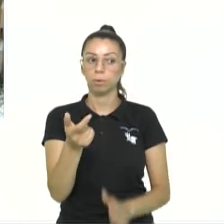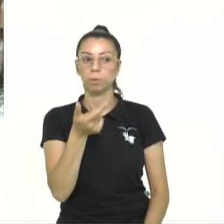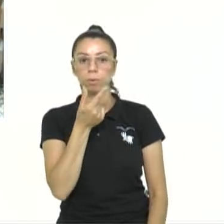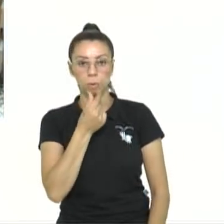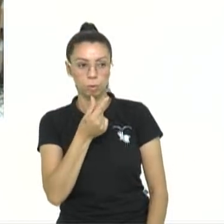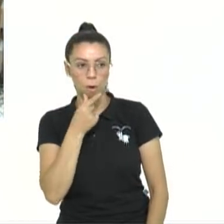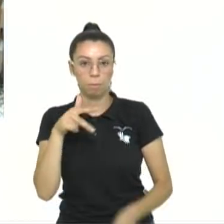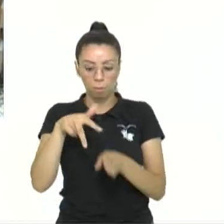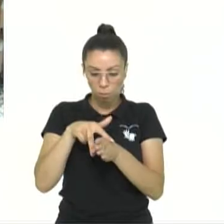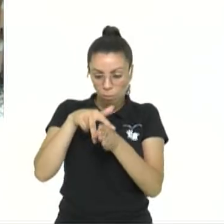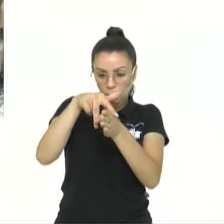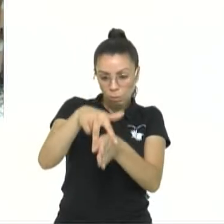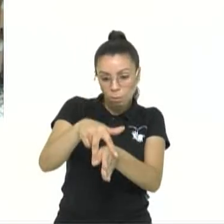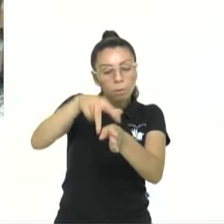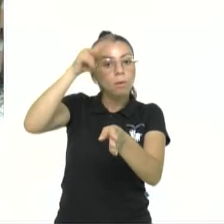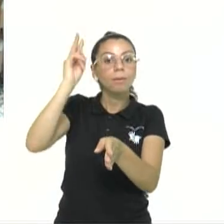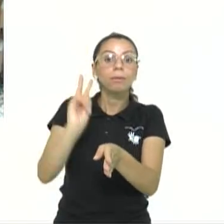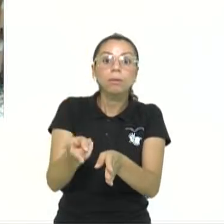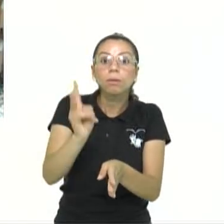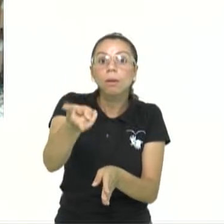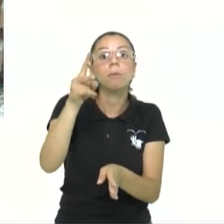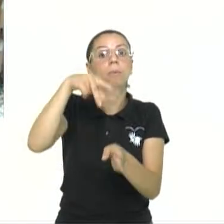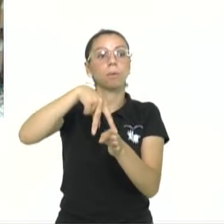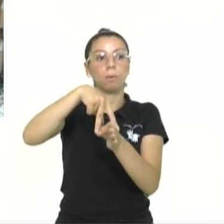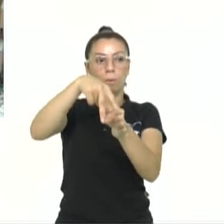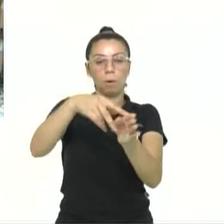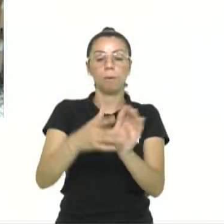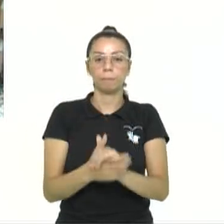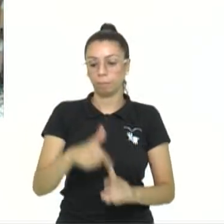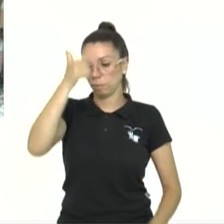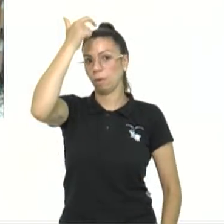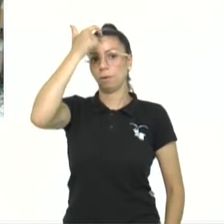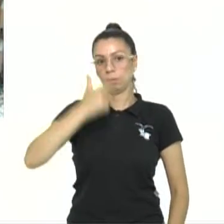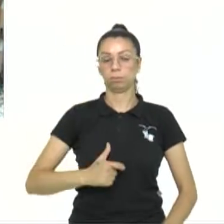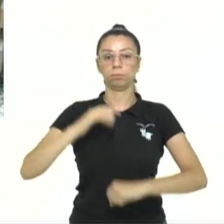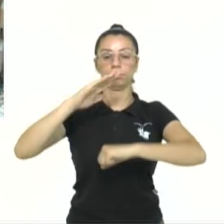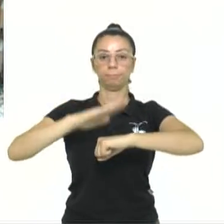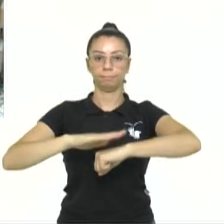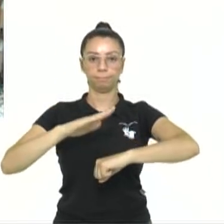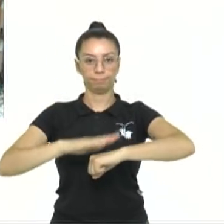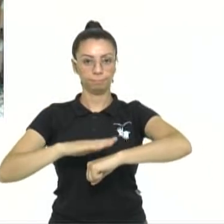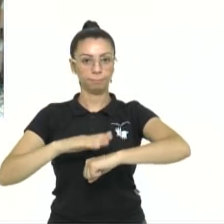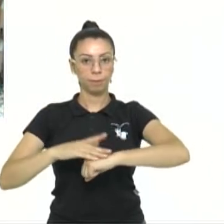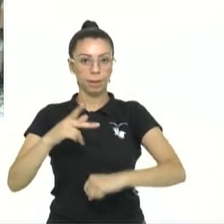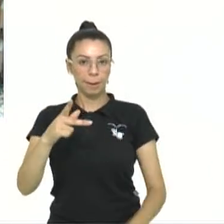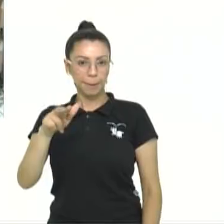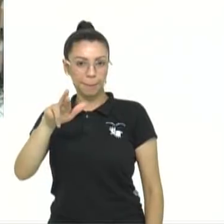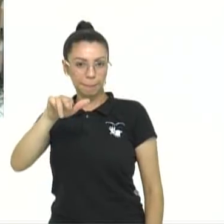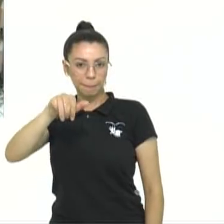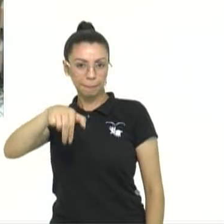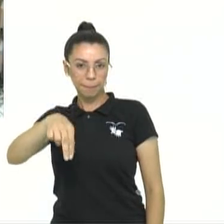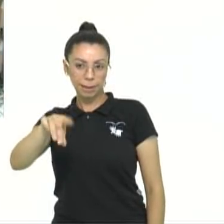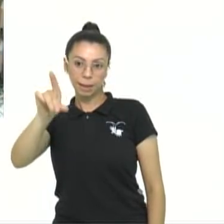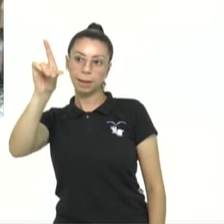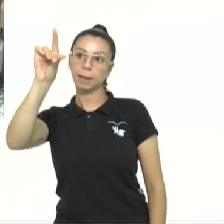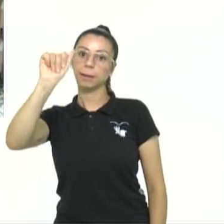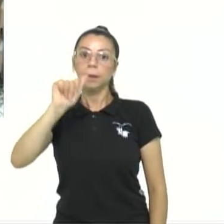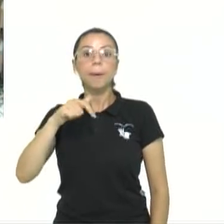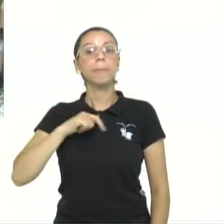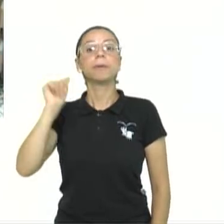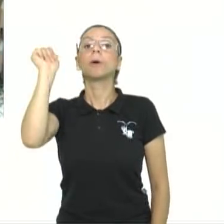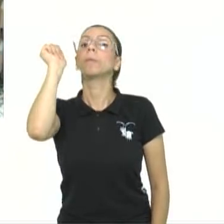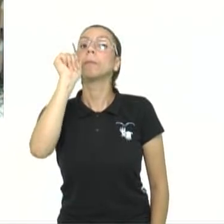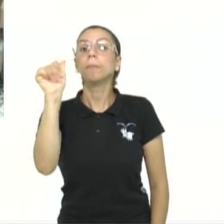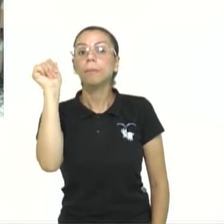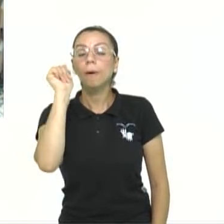os tropeiros eram sempre os homens. Eu estou aqui caracterizada de prenda, né, como a gente chama, mas as prendas, as